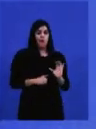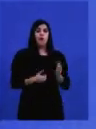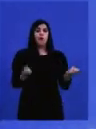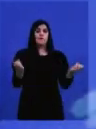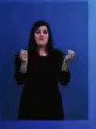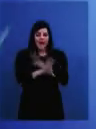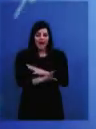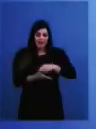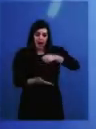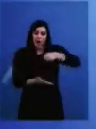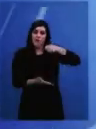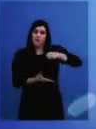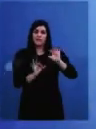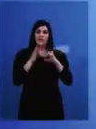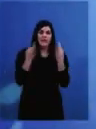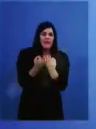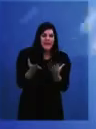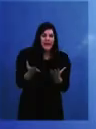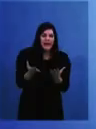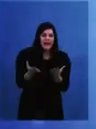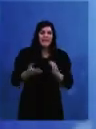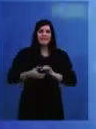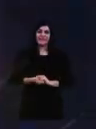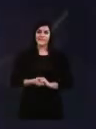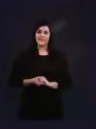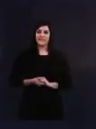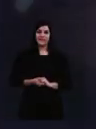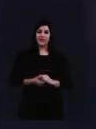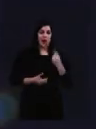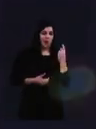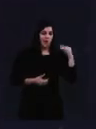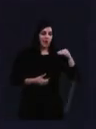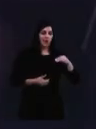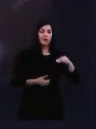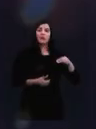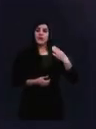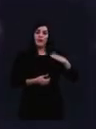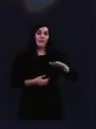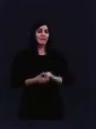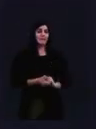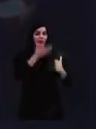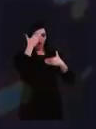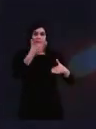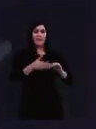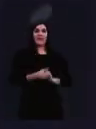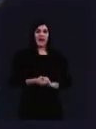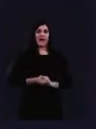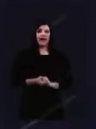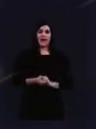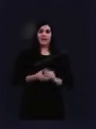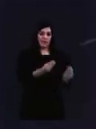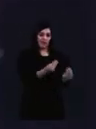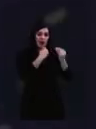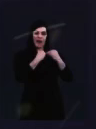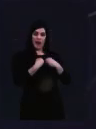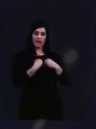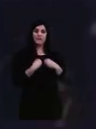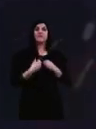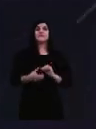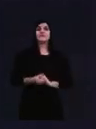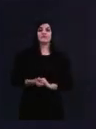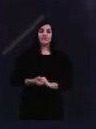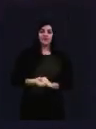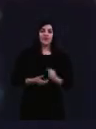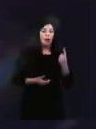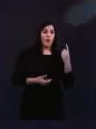Bolsa Família? O senhor tem 1 minuto e meio, candidato. Obrigado, Thaís. Você te traga aí um corte do TikTok.